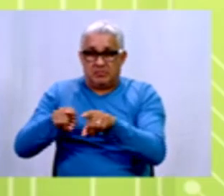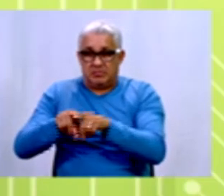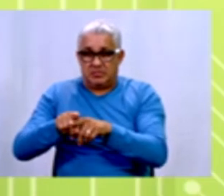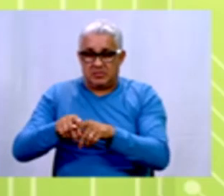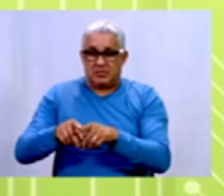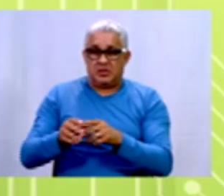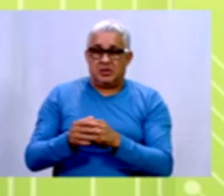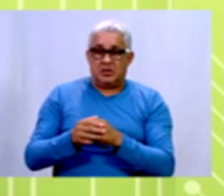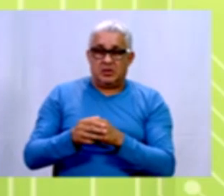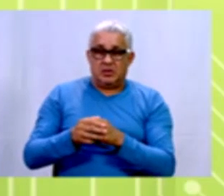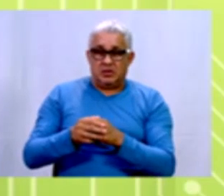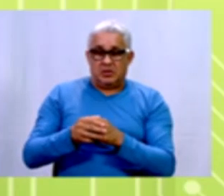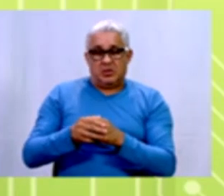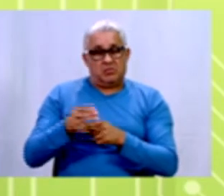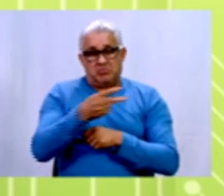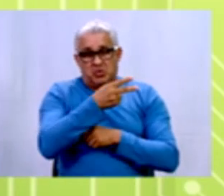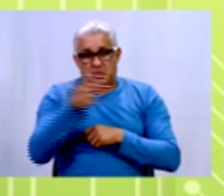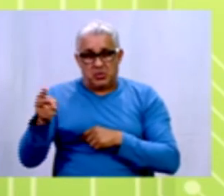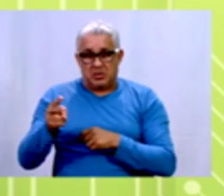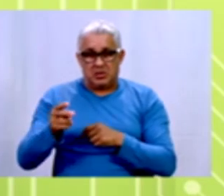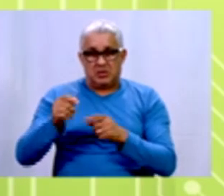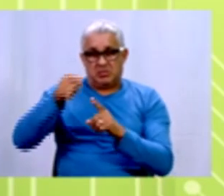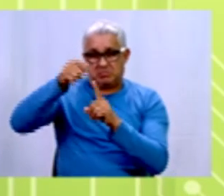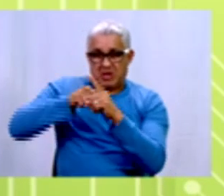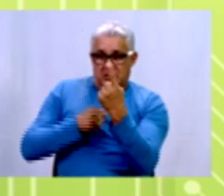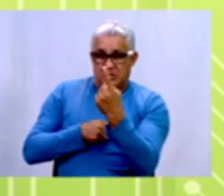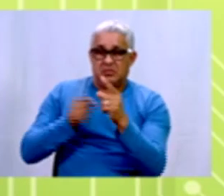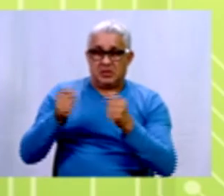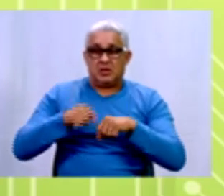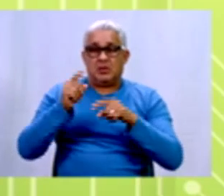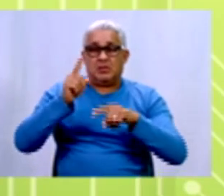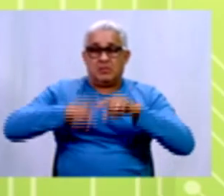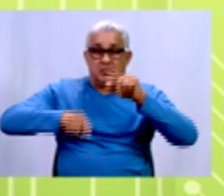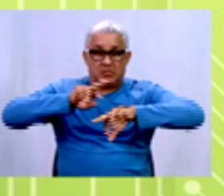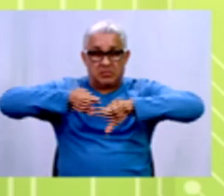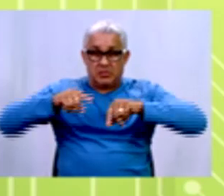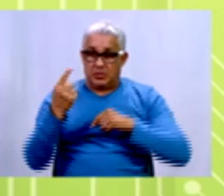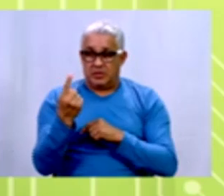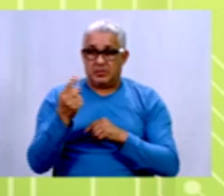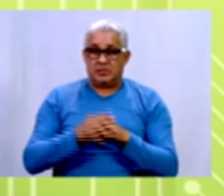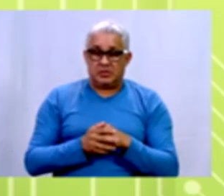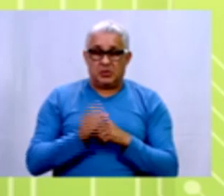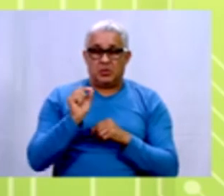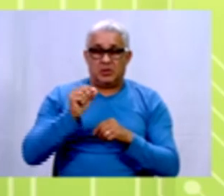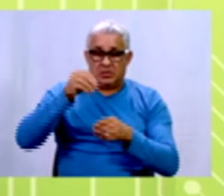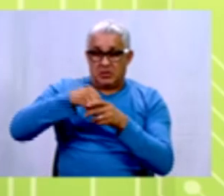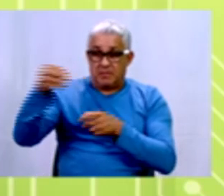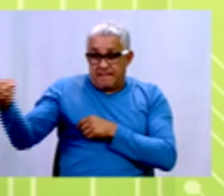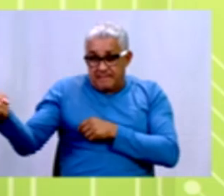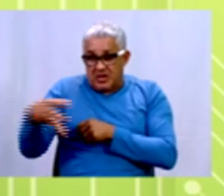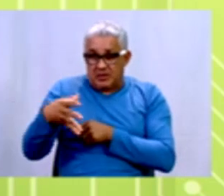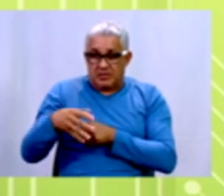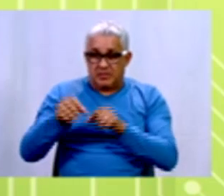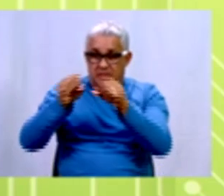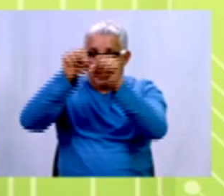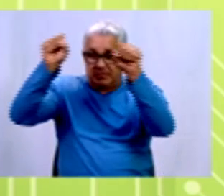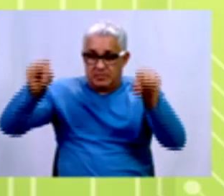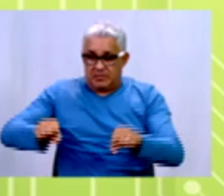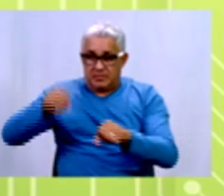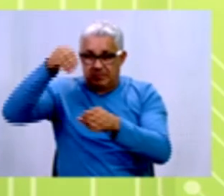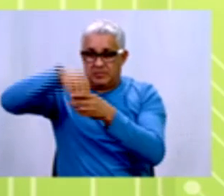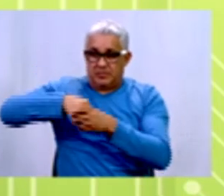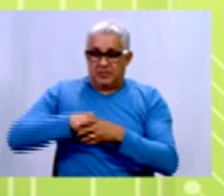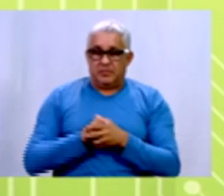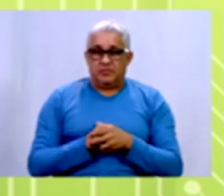desse período de 2 a 4 semanas, que seria um produto, seria uma funcionalidade nova para o sistema.